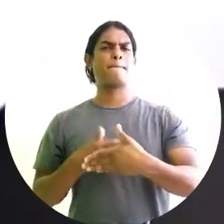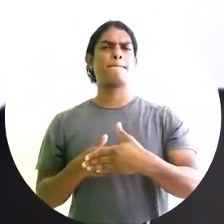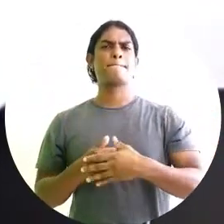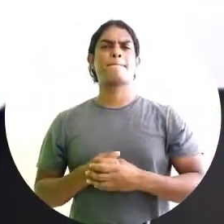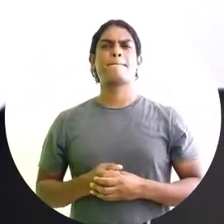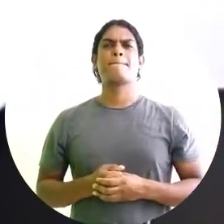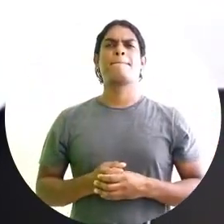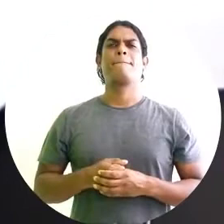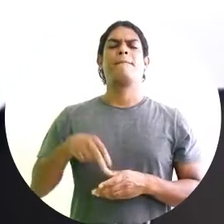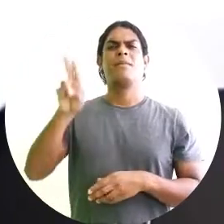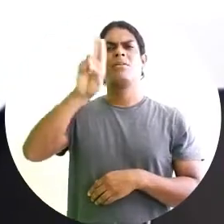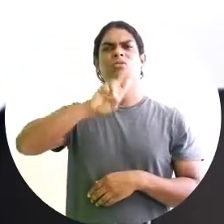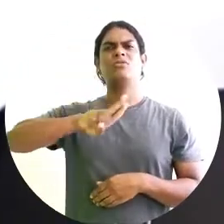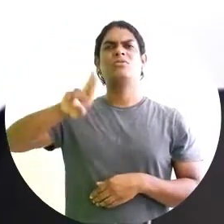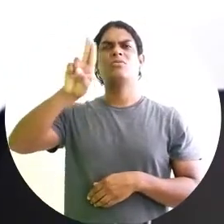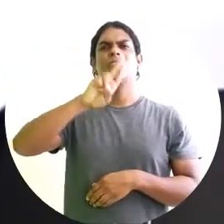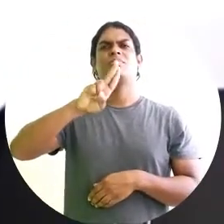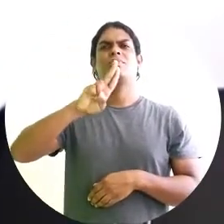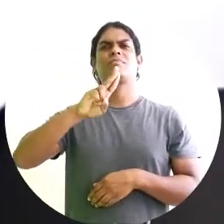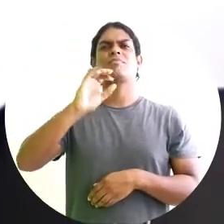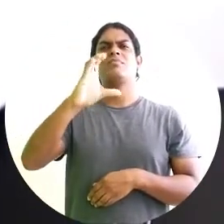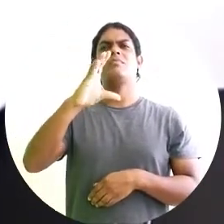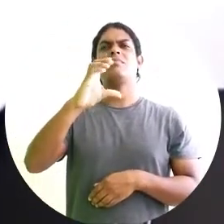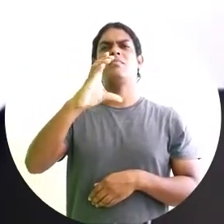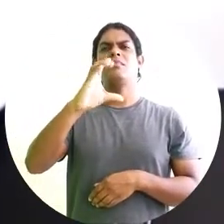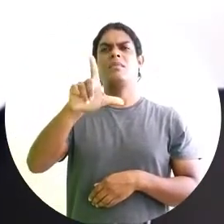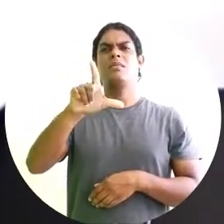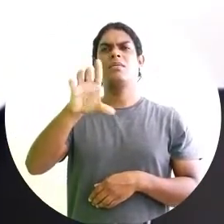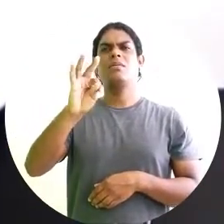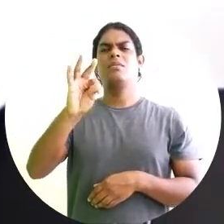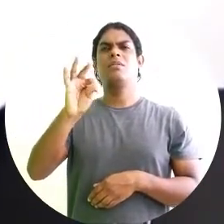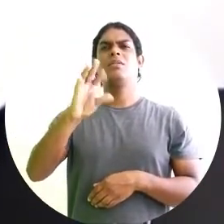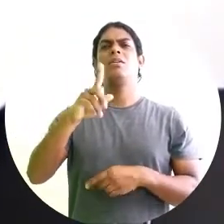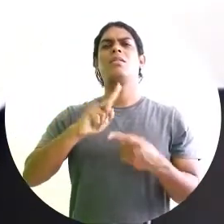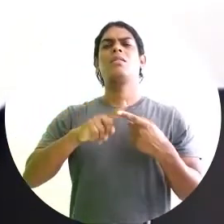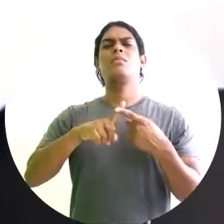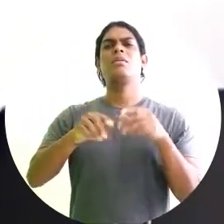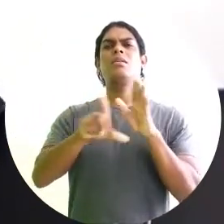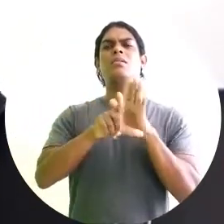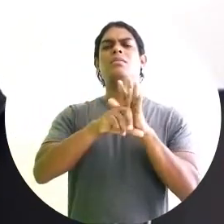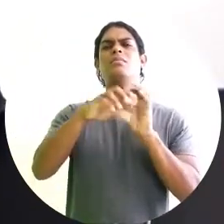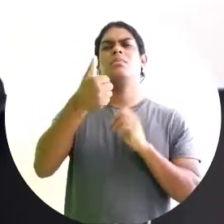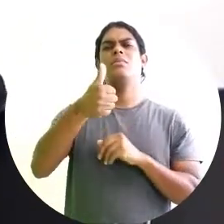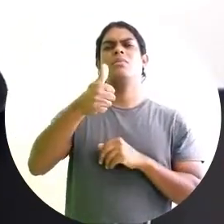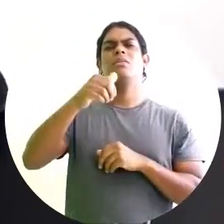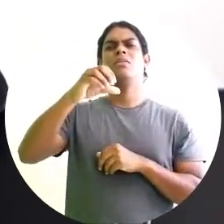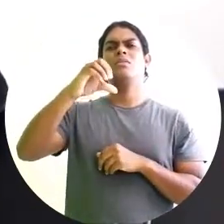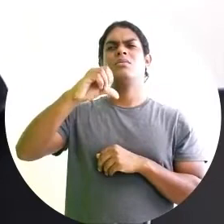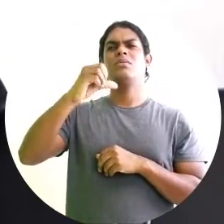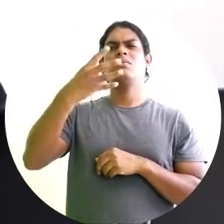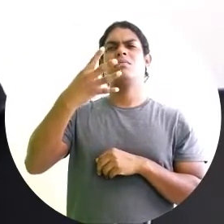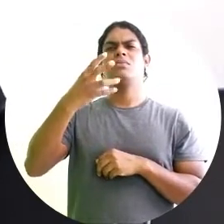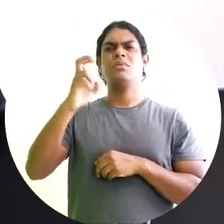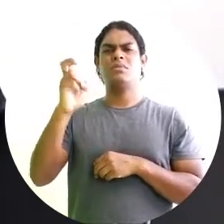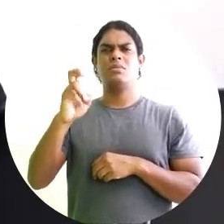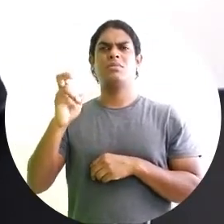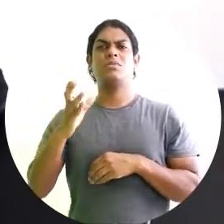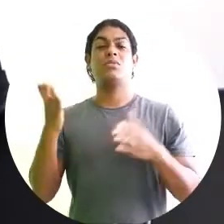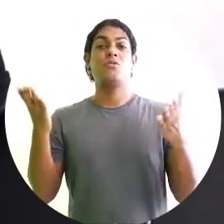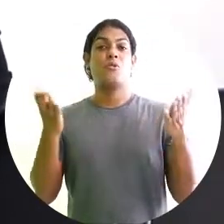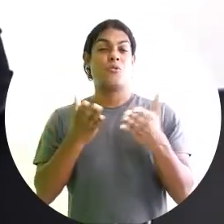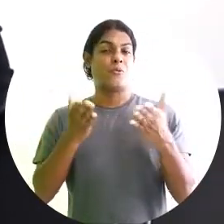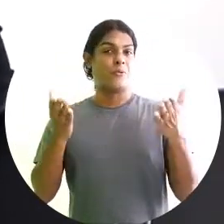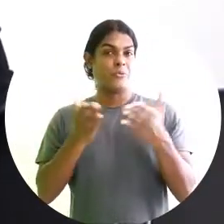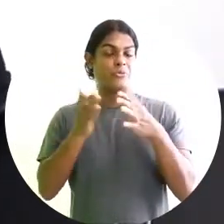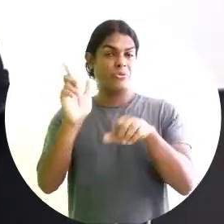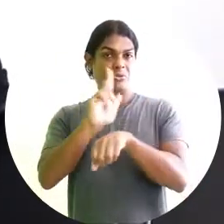pela consolidação da lei de trabalho, uma lei de 1945. Hoje, o moderno empregador, ou seja,